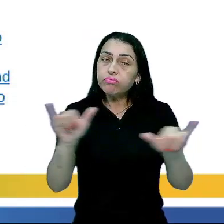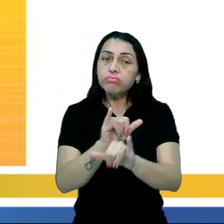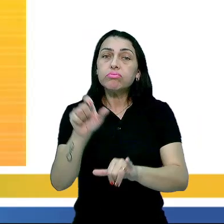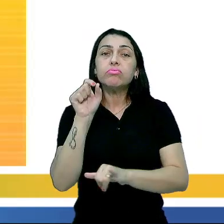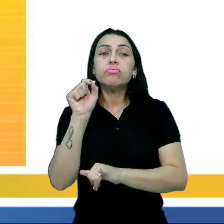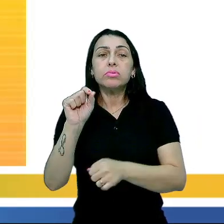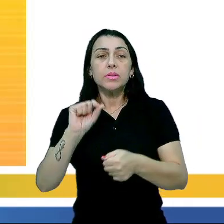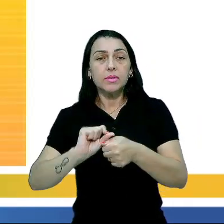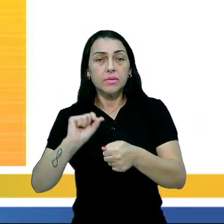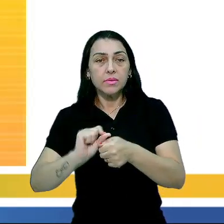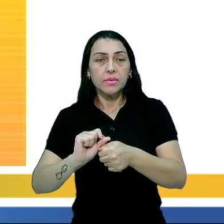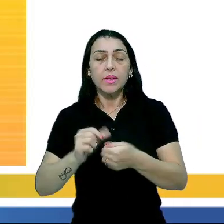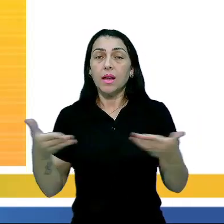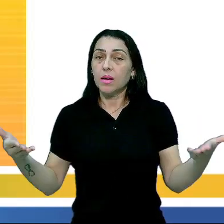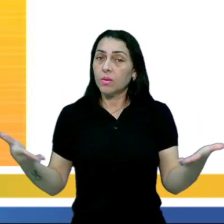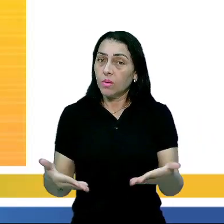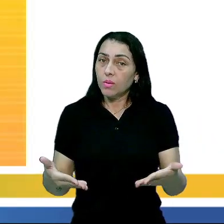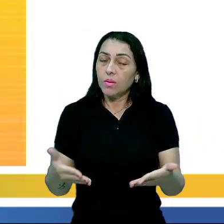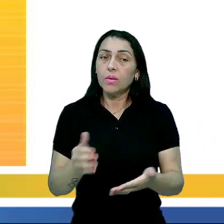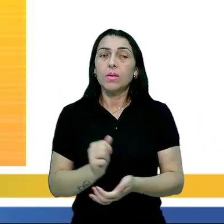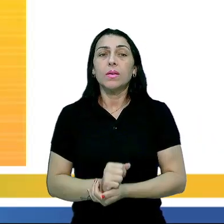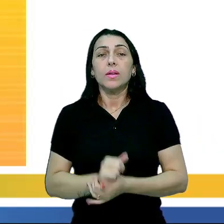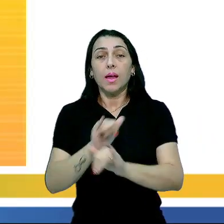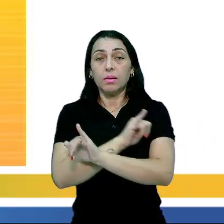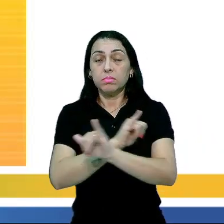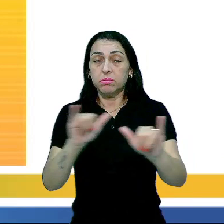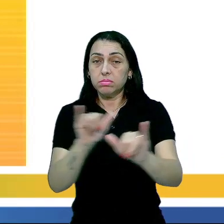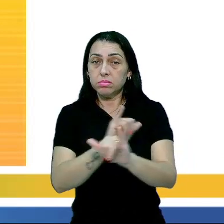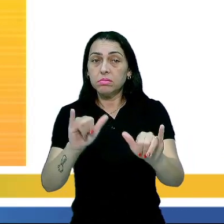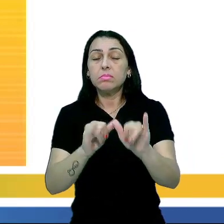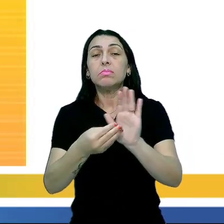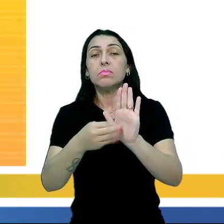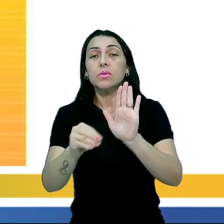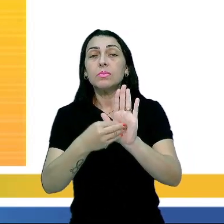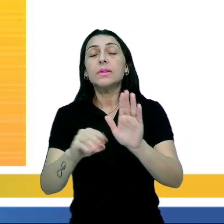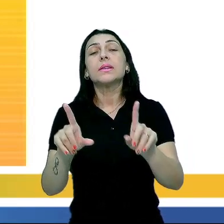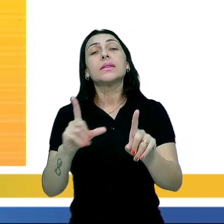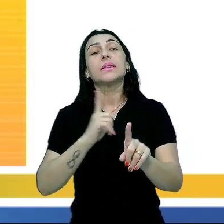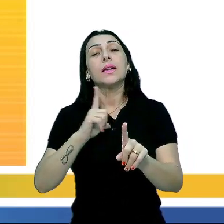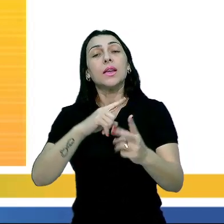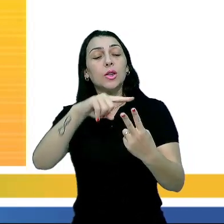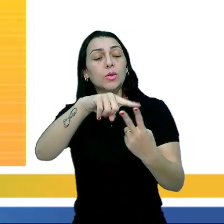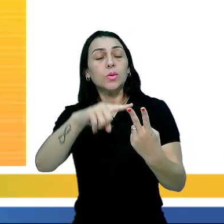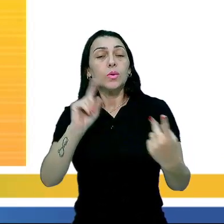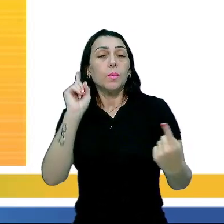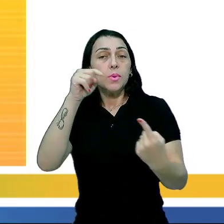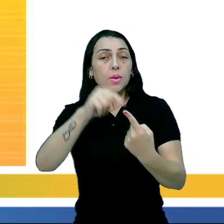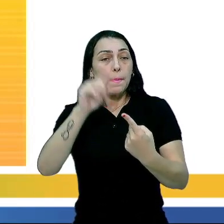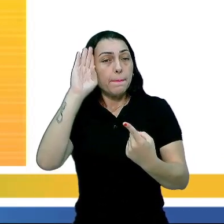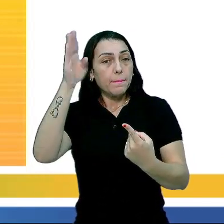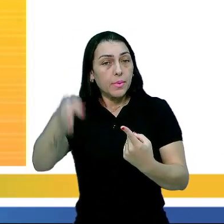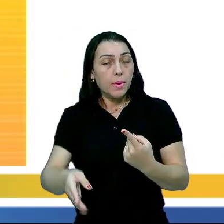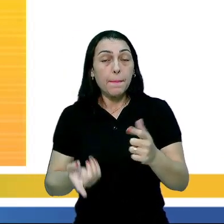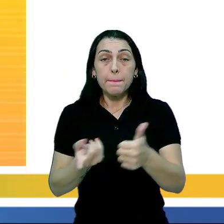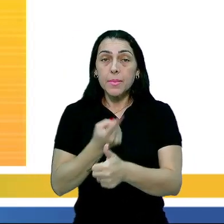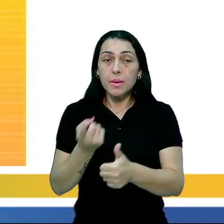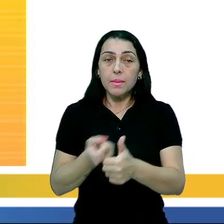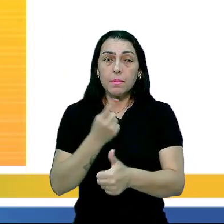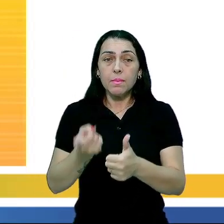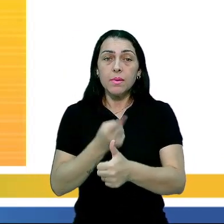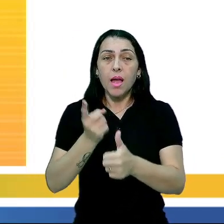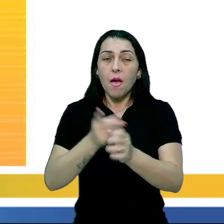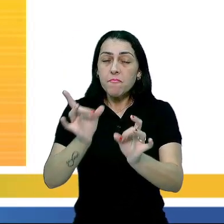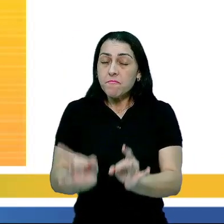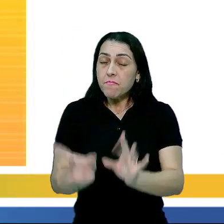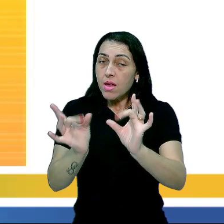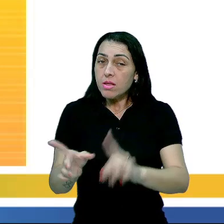gente faz. Agora, a publicidade tem dois objetivos principais. Primeiro, promover a